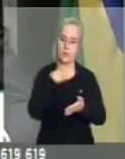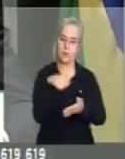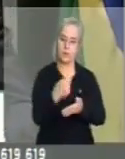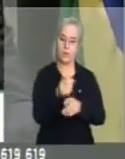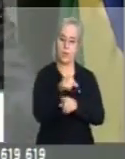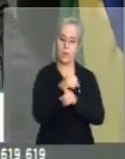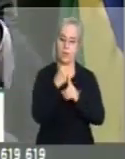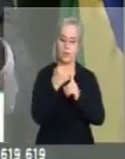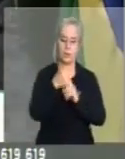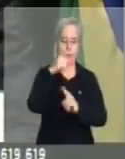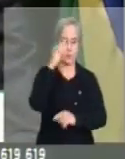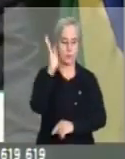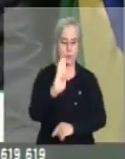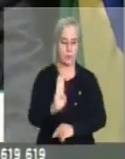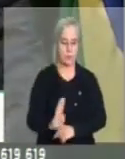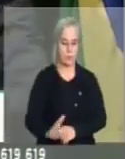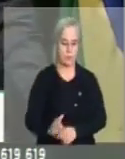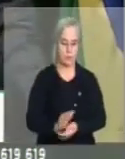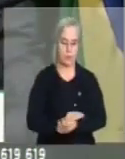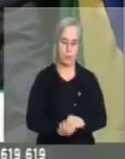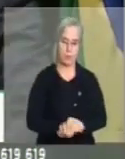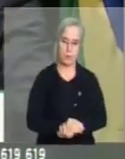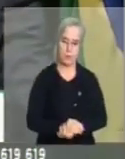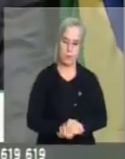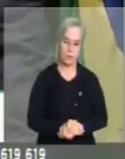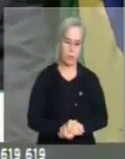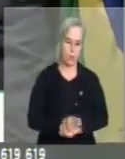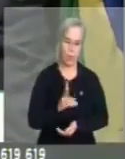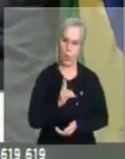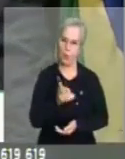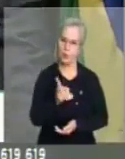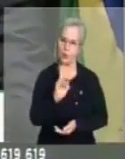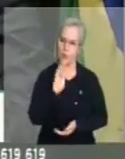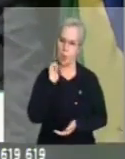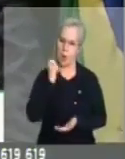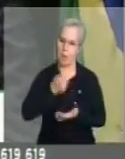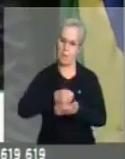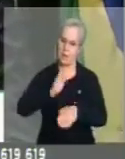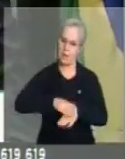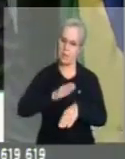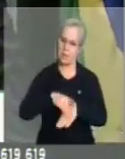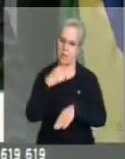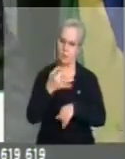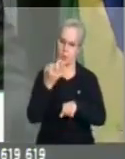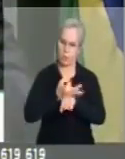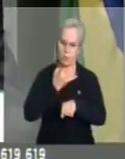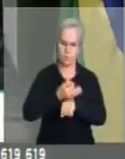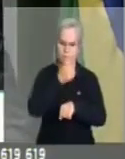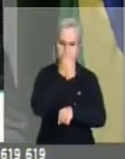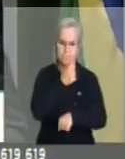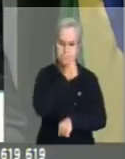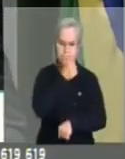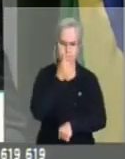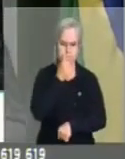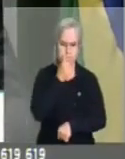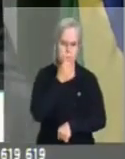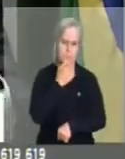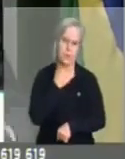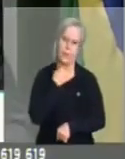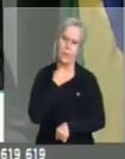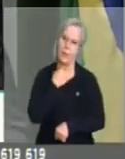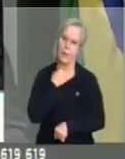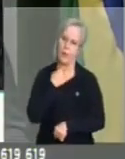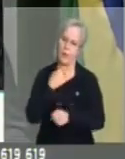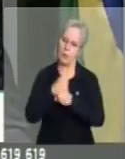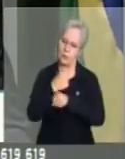brasileira não pode continuar pagando com o seu sacrifício, com o seu suor, a